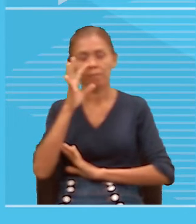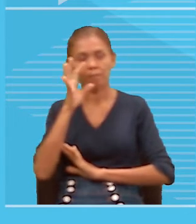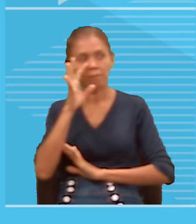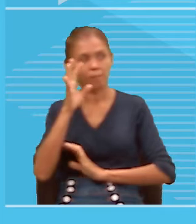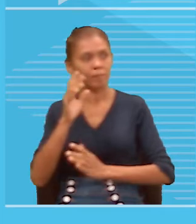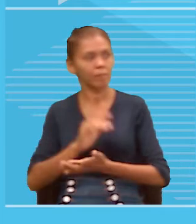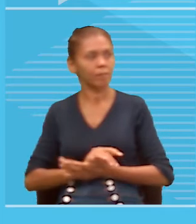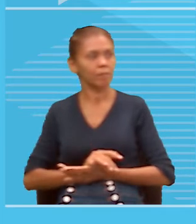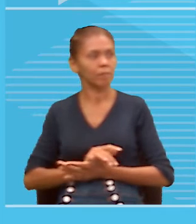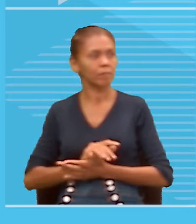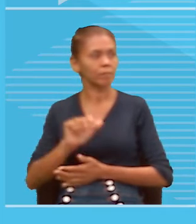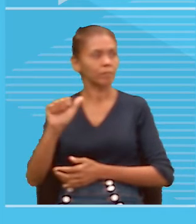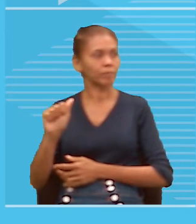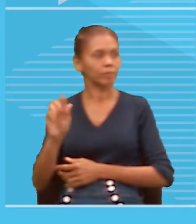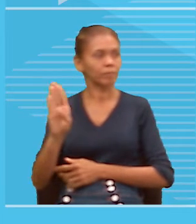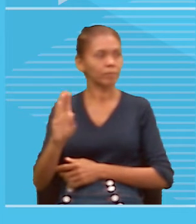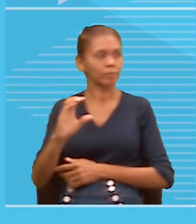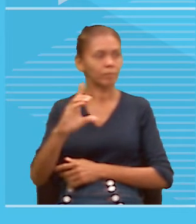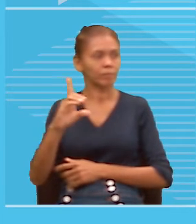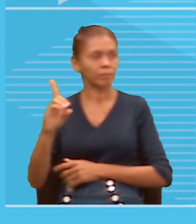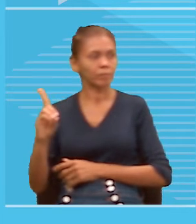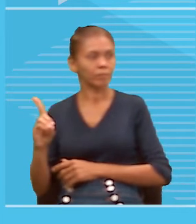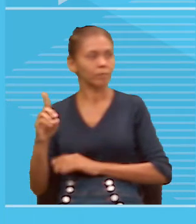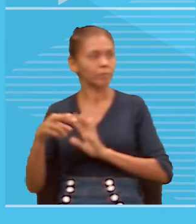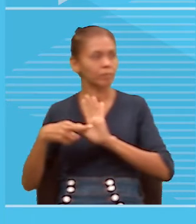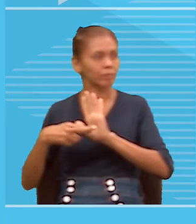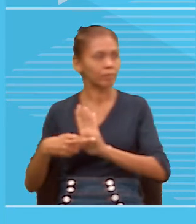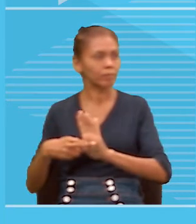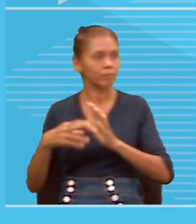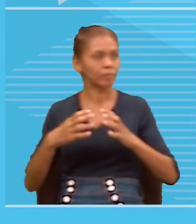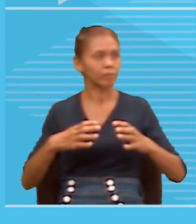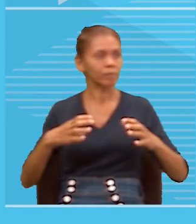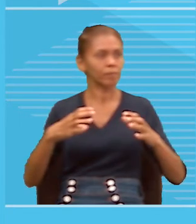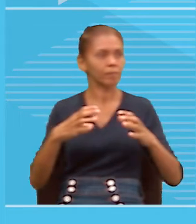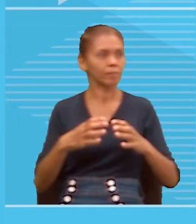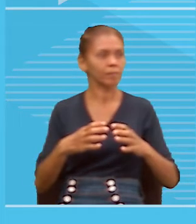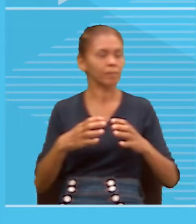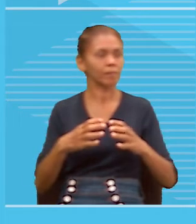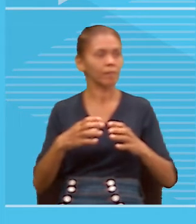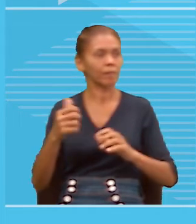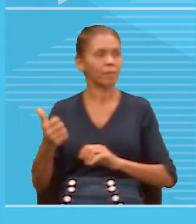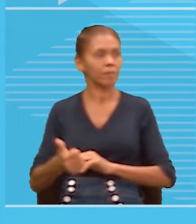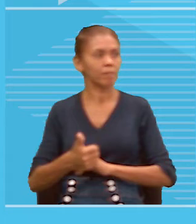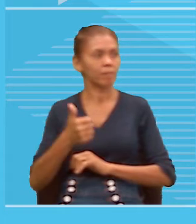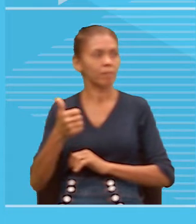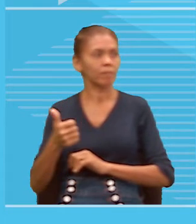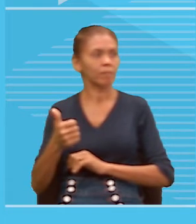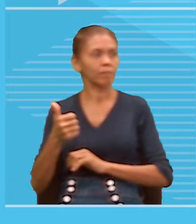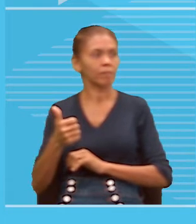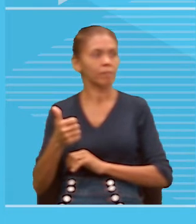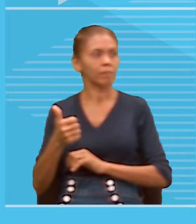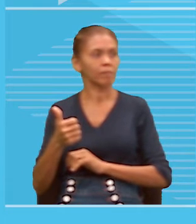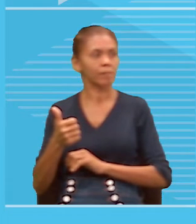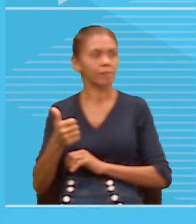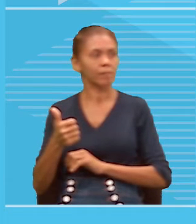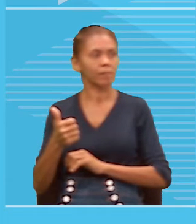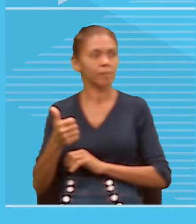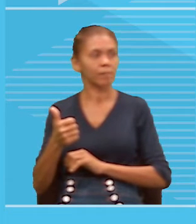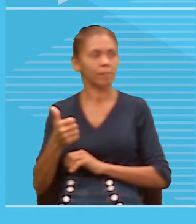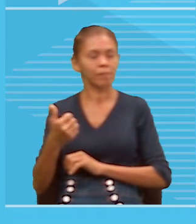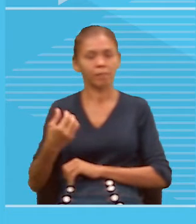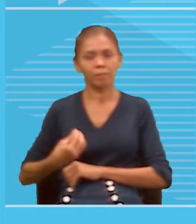alternativas abaixo representa corretamente o primeiro grupo a conquistar definitivamente o ambiente terrestre